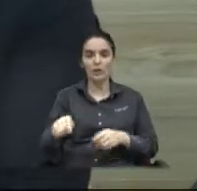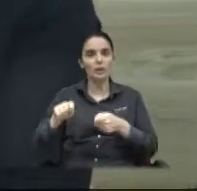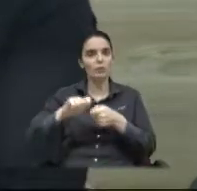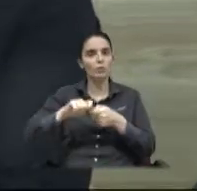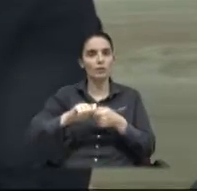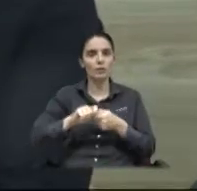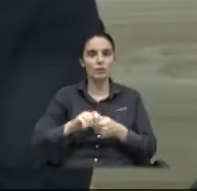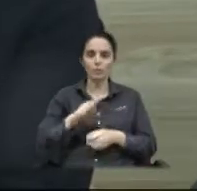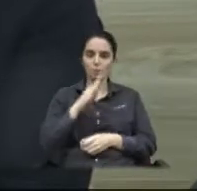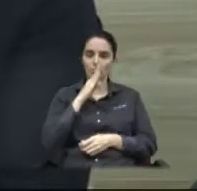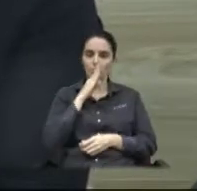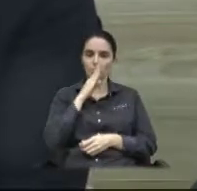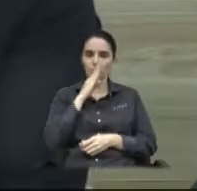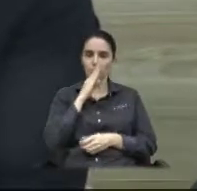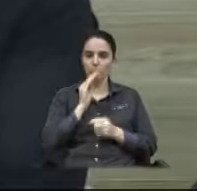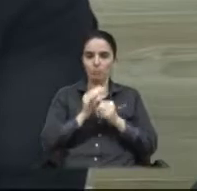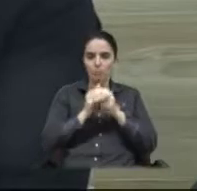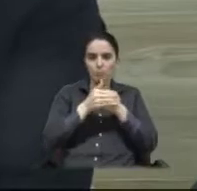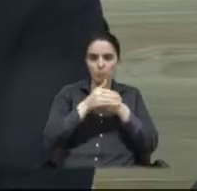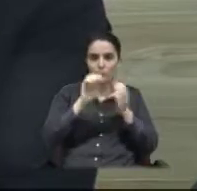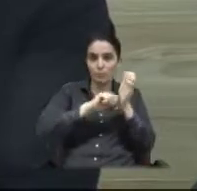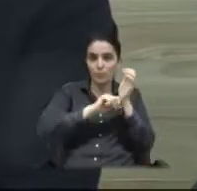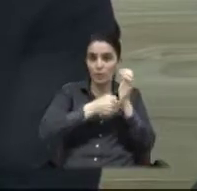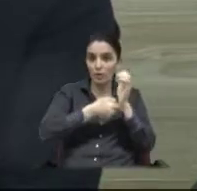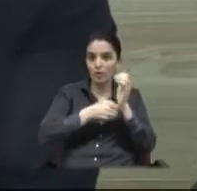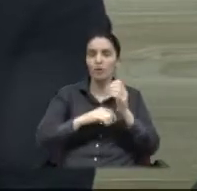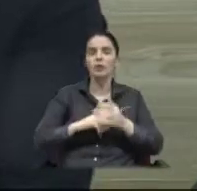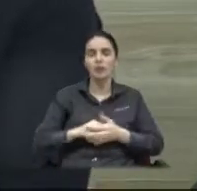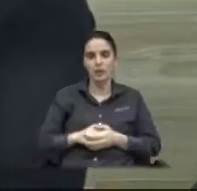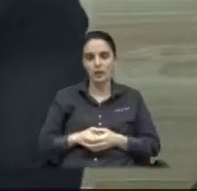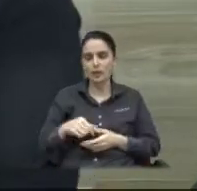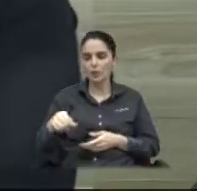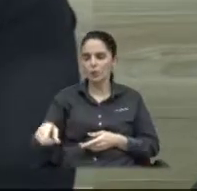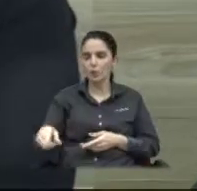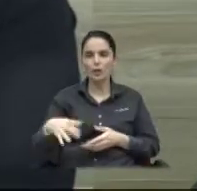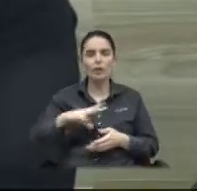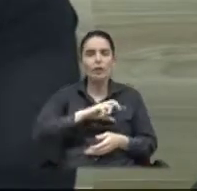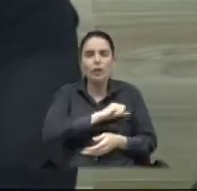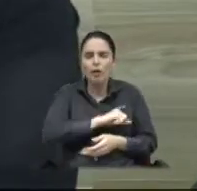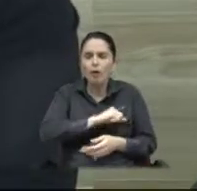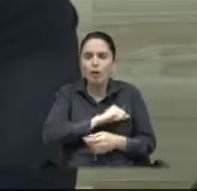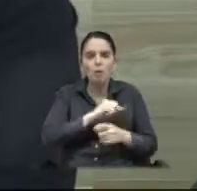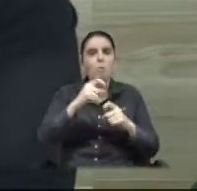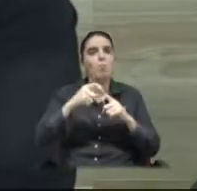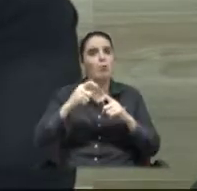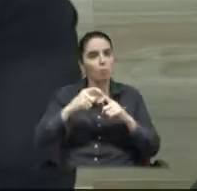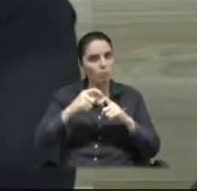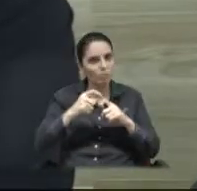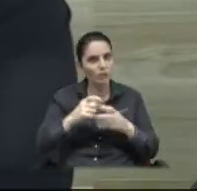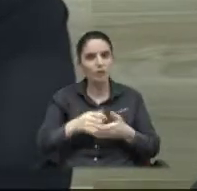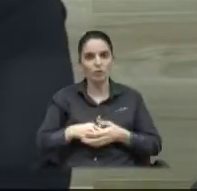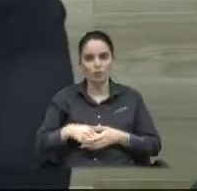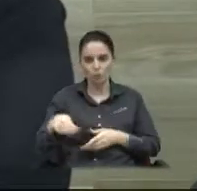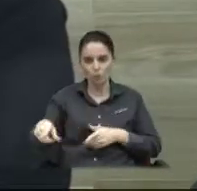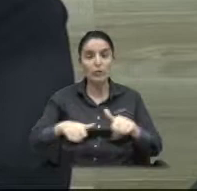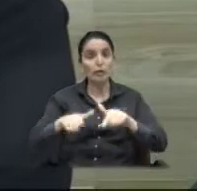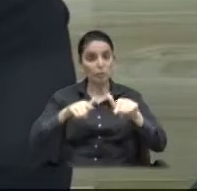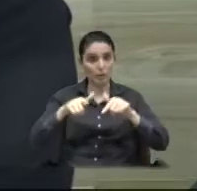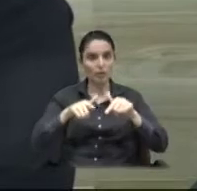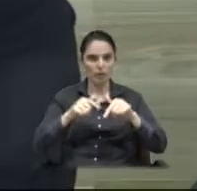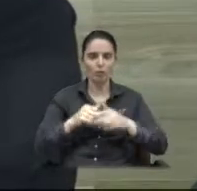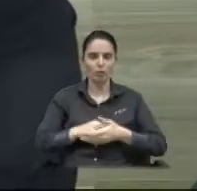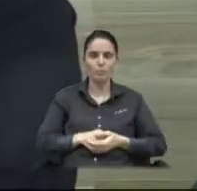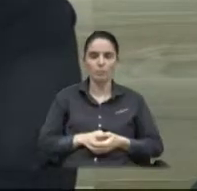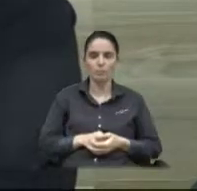Você percebe que ele é grato a tudo que lhe foi feito. Ele ama a profissão, faz por amor. E é um homem que nunca